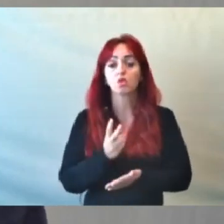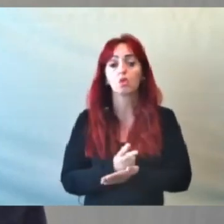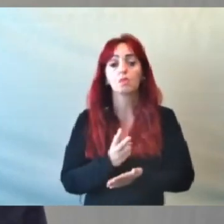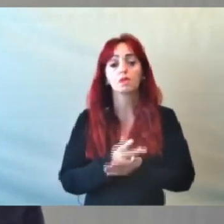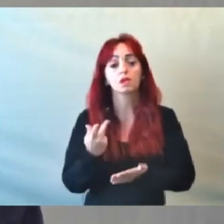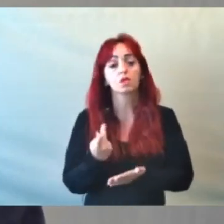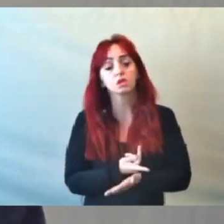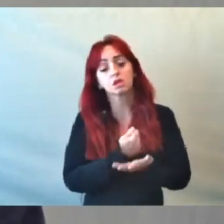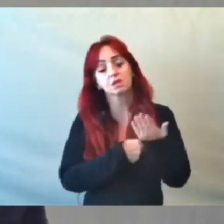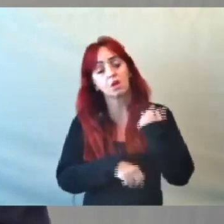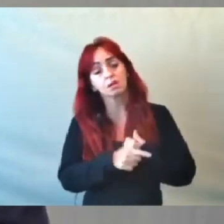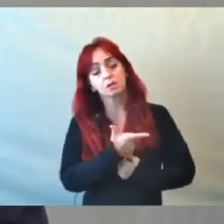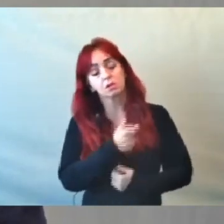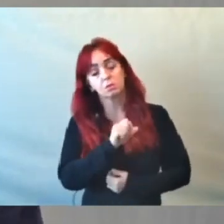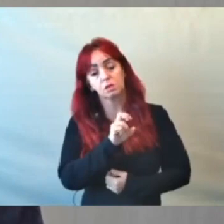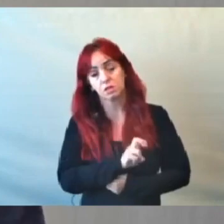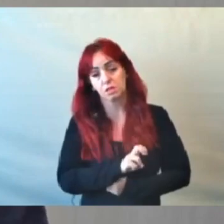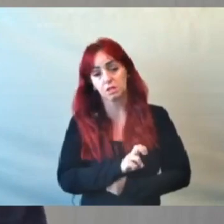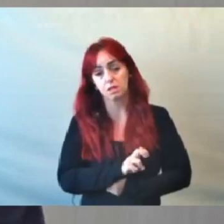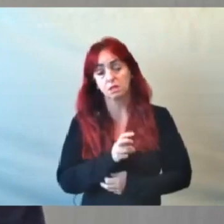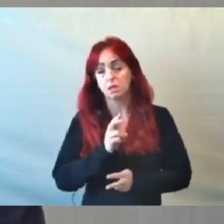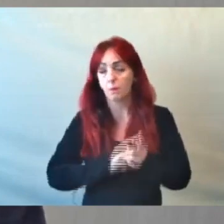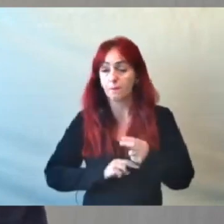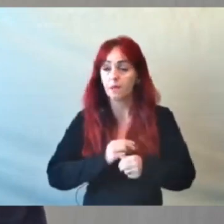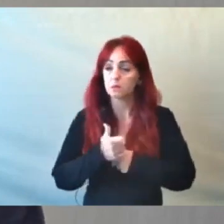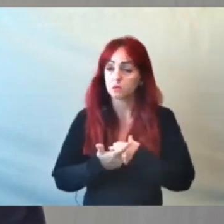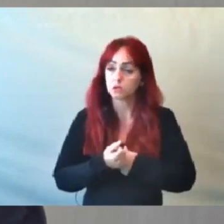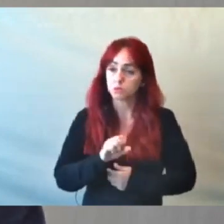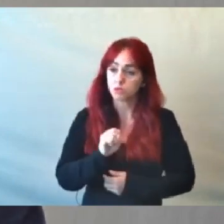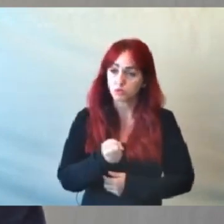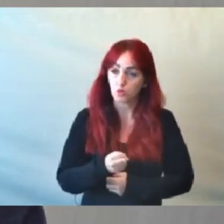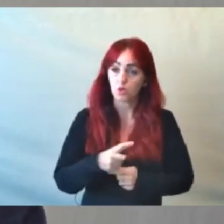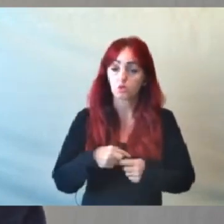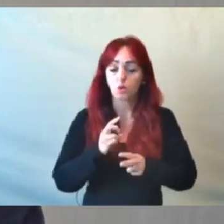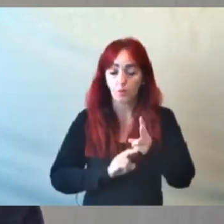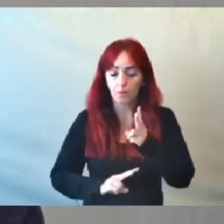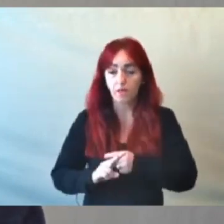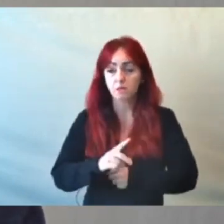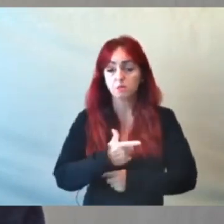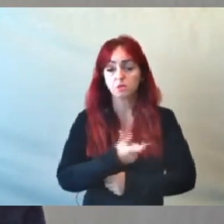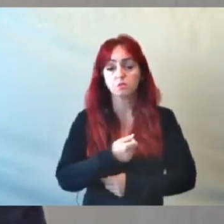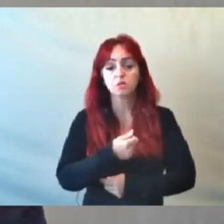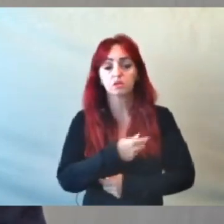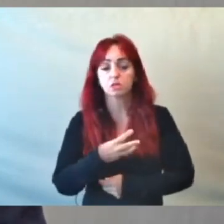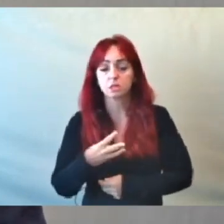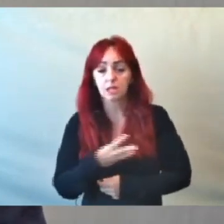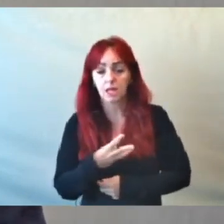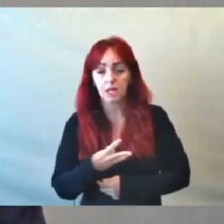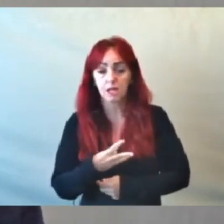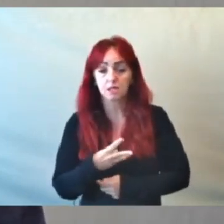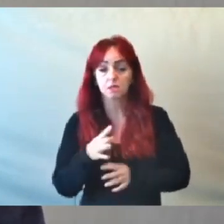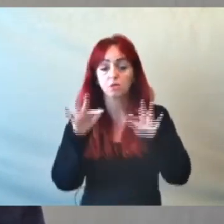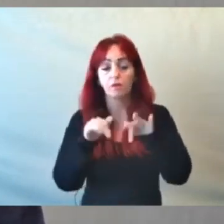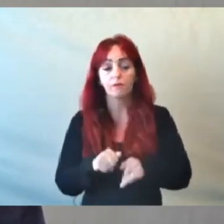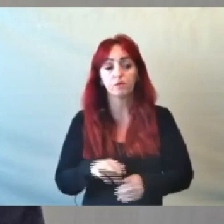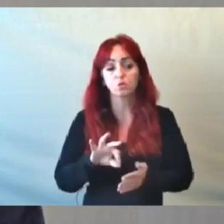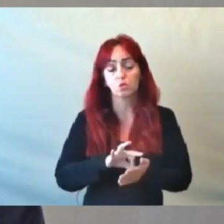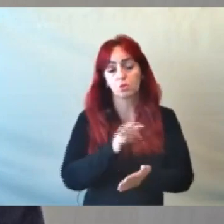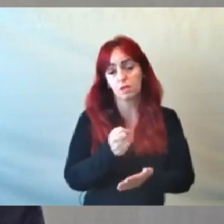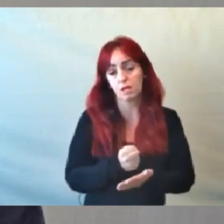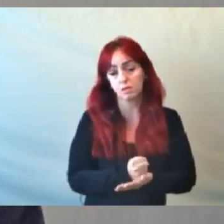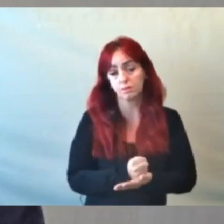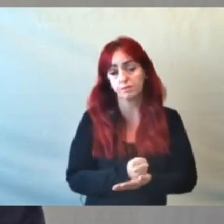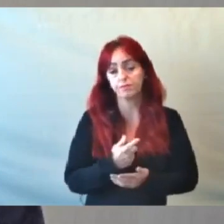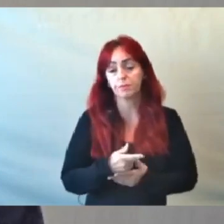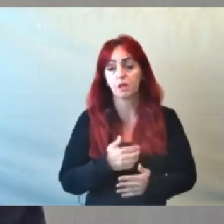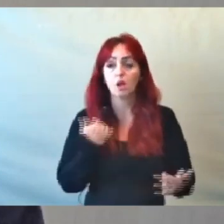de 2018, o mesmo cenário de 2023, quando encerrou o contrato. Então, durante quase uma década, a prefeitura